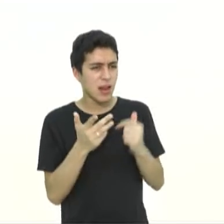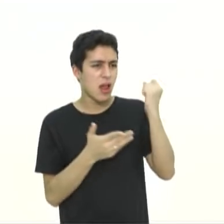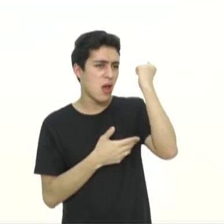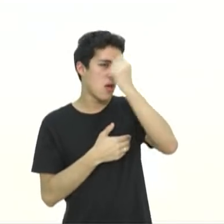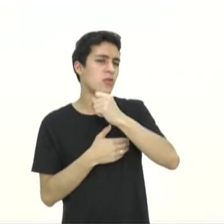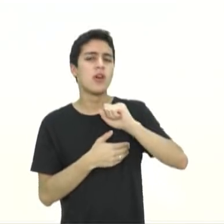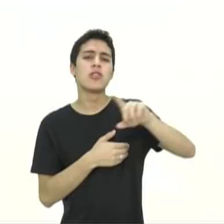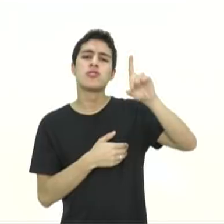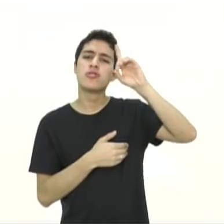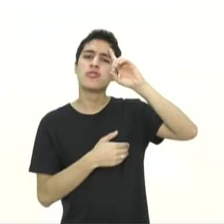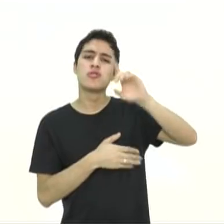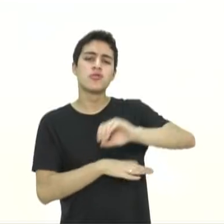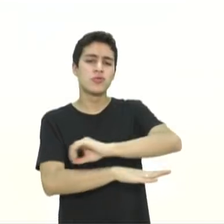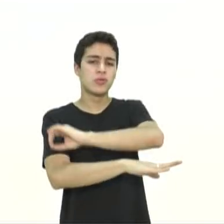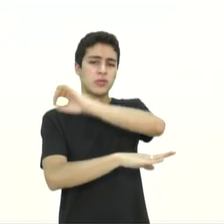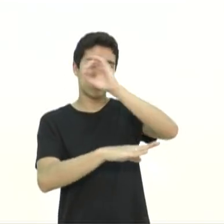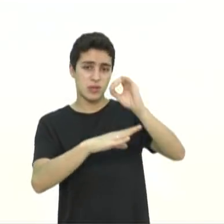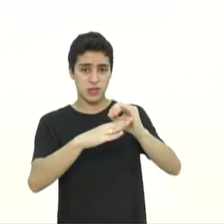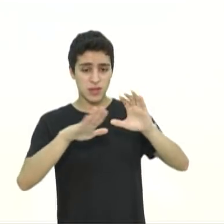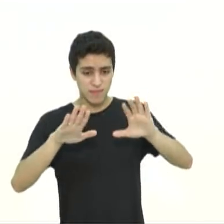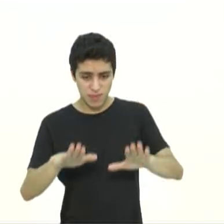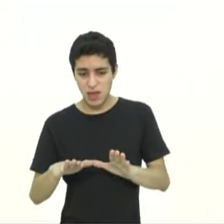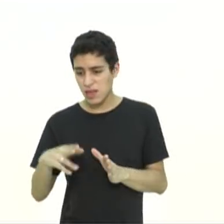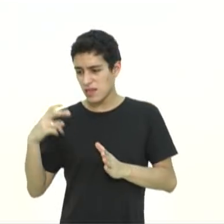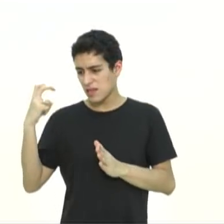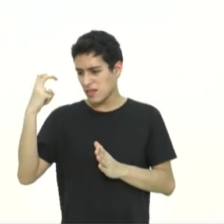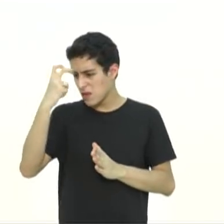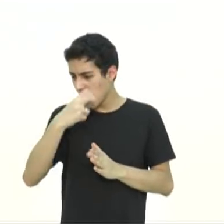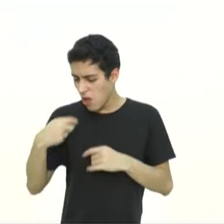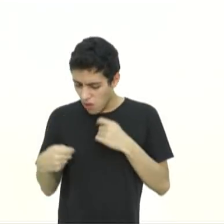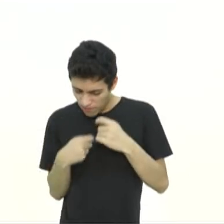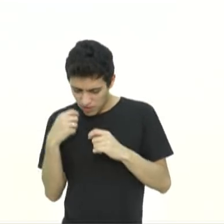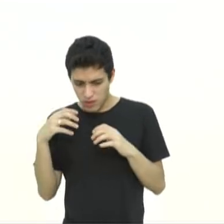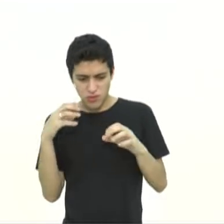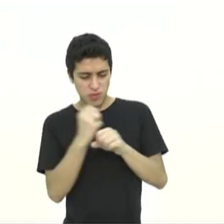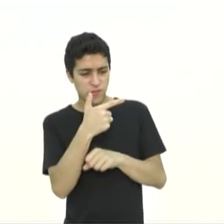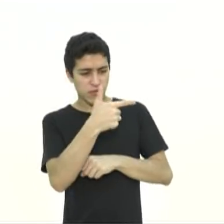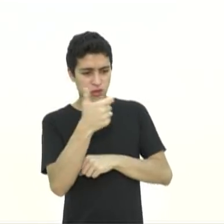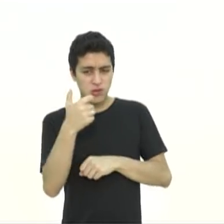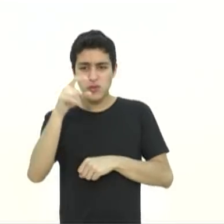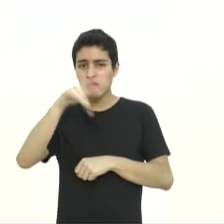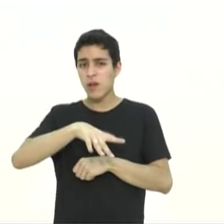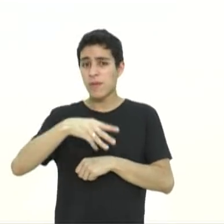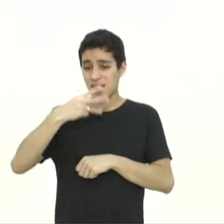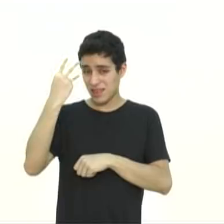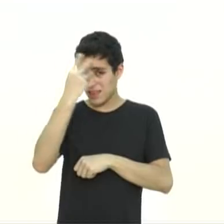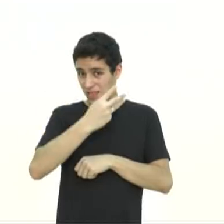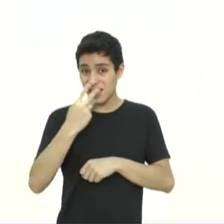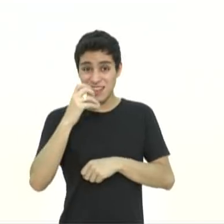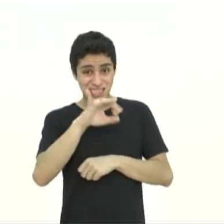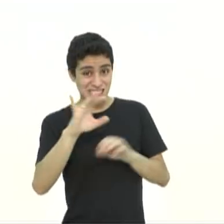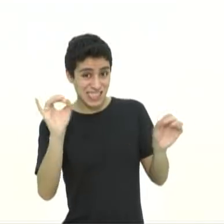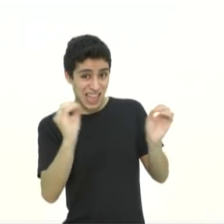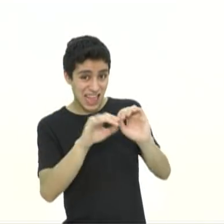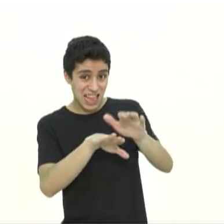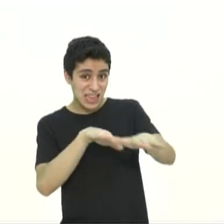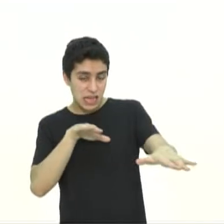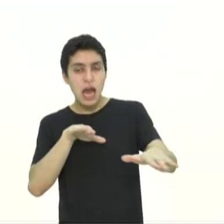dia. Mais as 5 comendo são 21. Sobram 3, desde que você não pegue